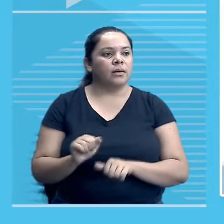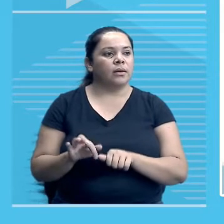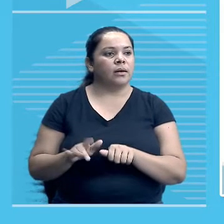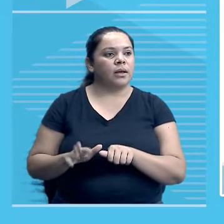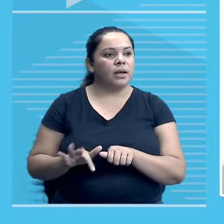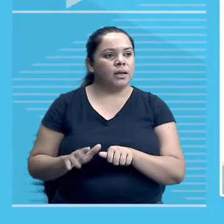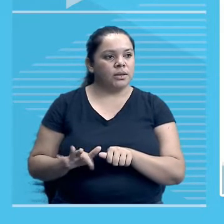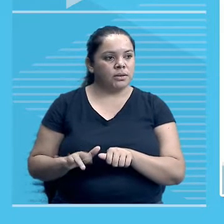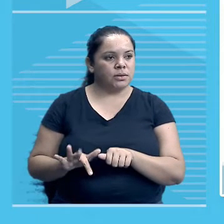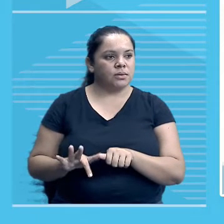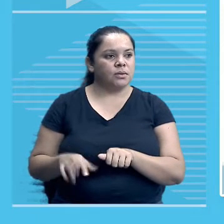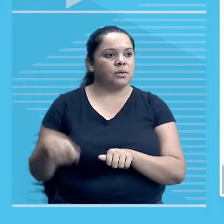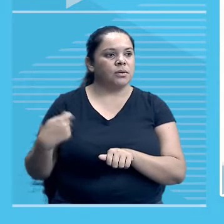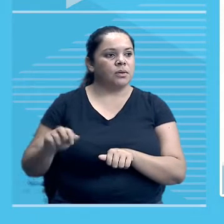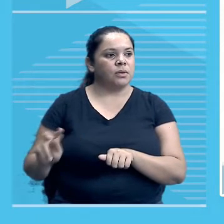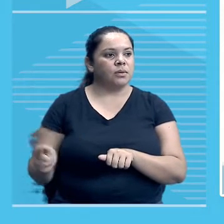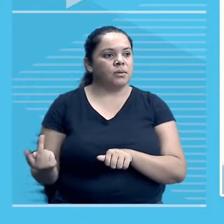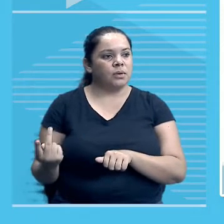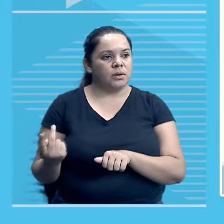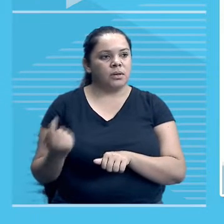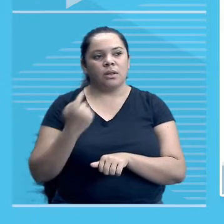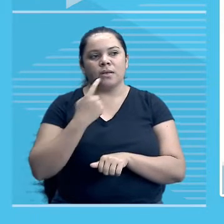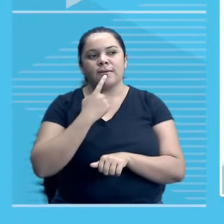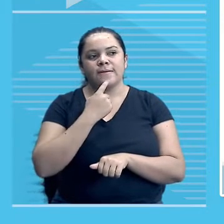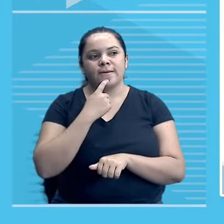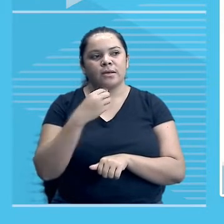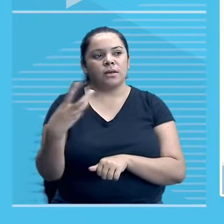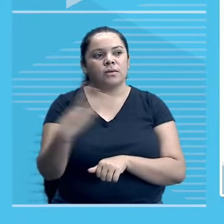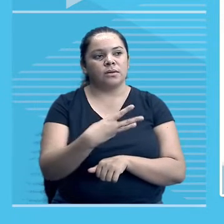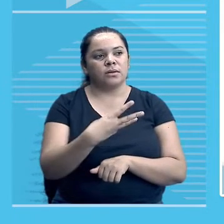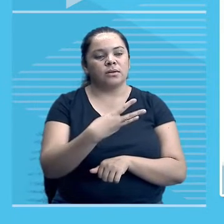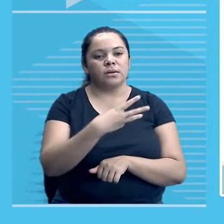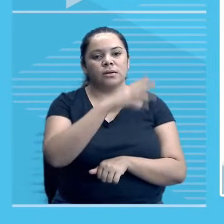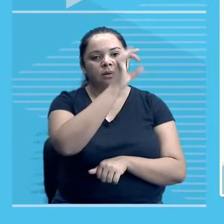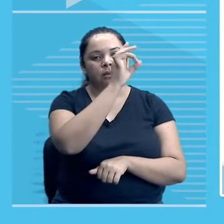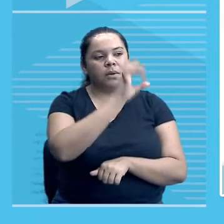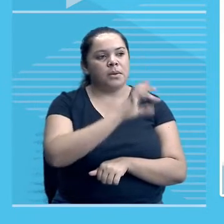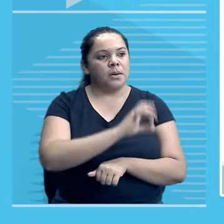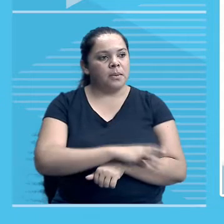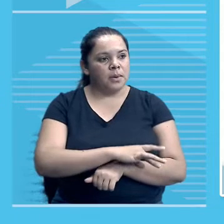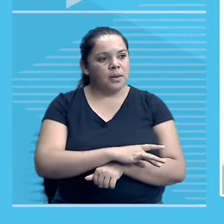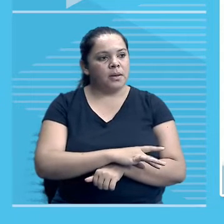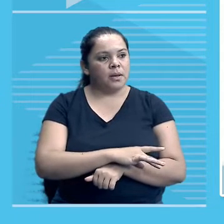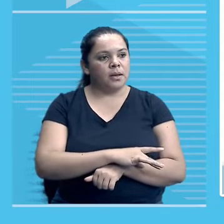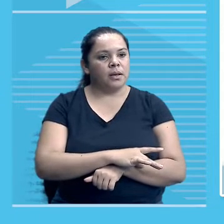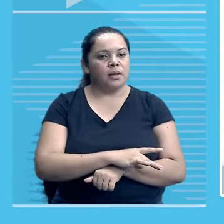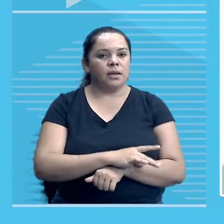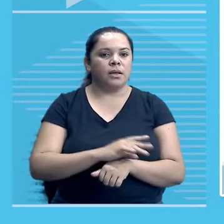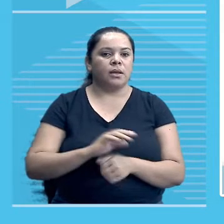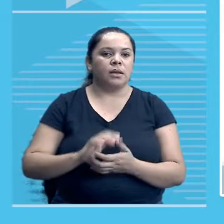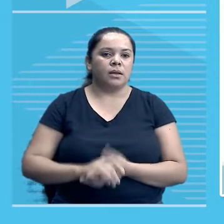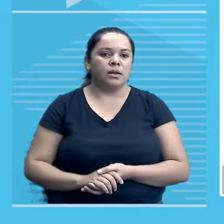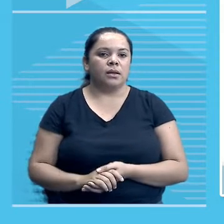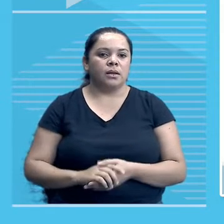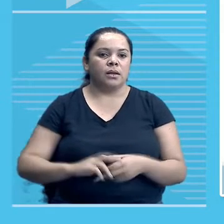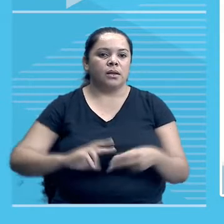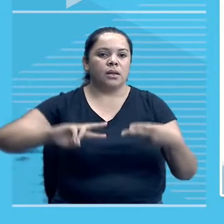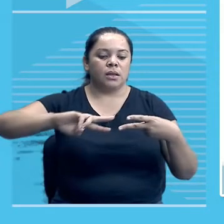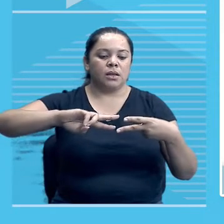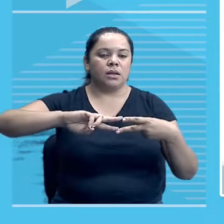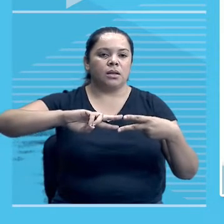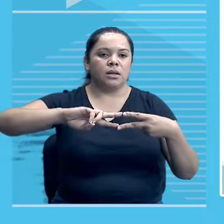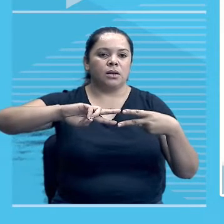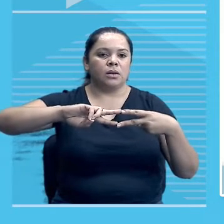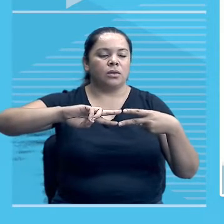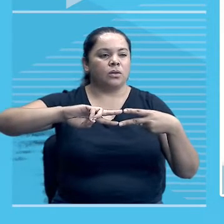tem hidrogênio, tá até destacado o hidrogênio. E quando é que ele é duplo? Quando ele tem dois cátions ou dois ânions.